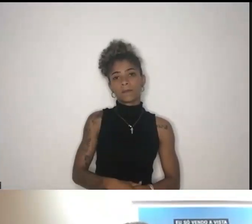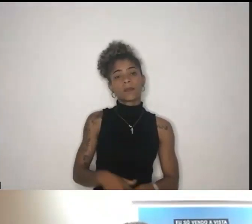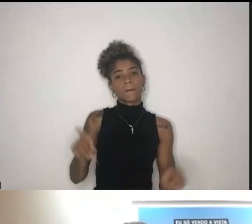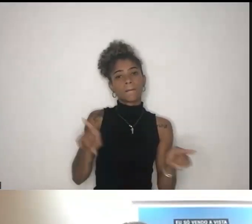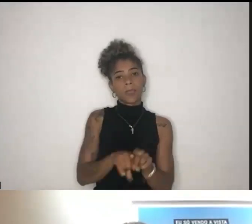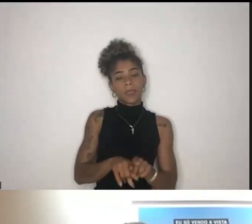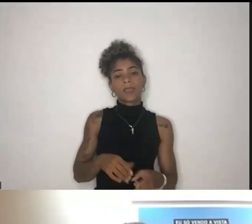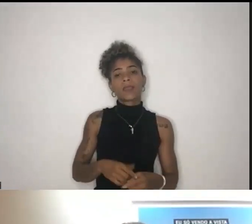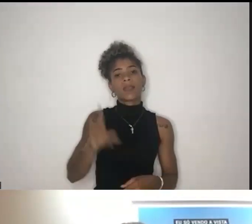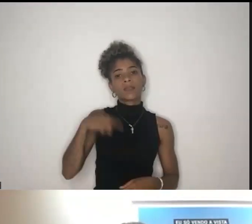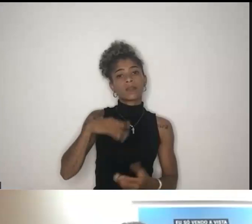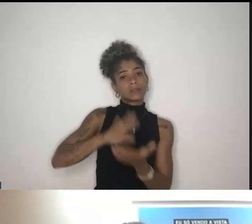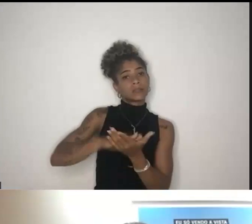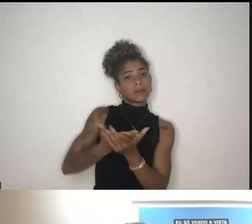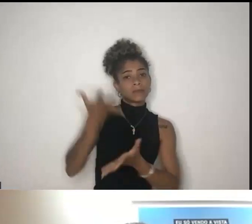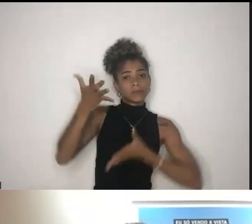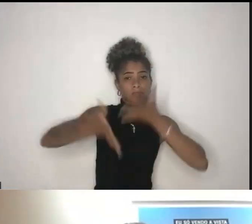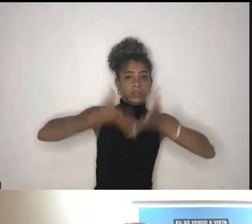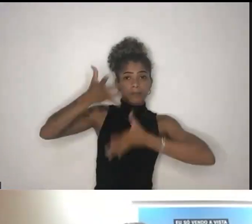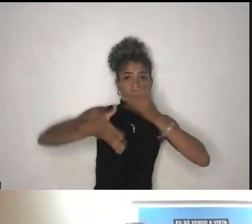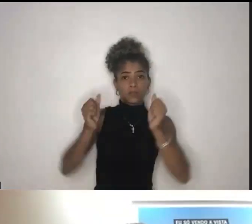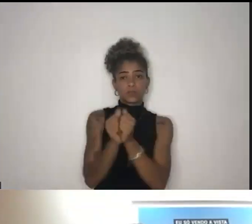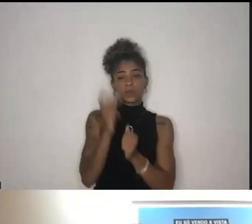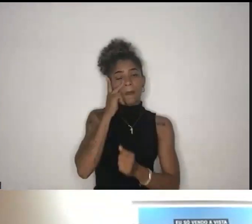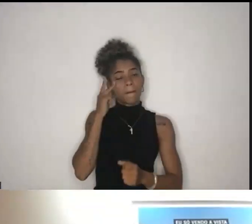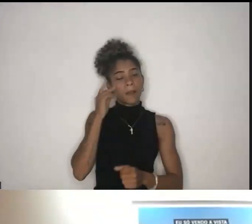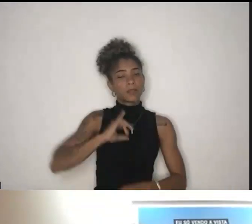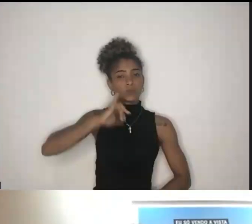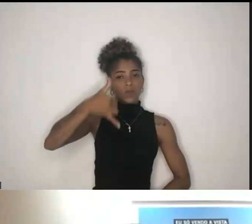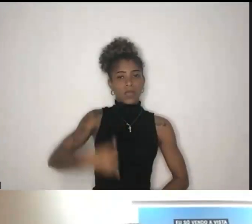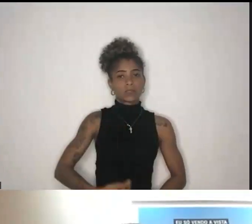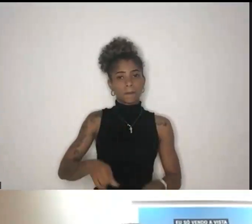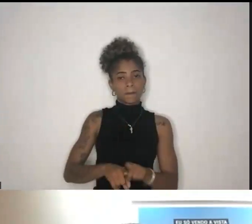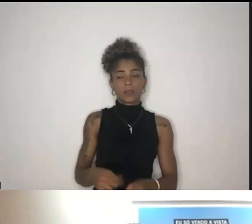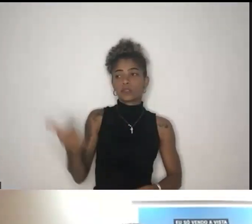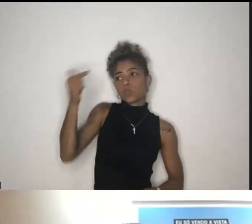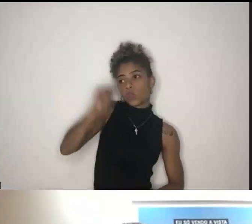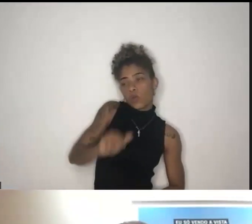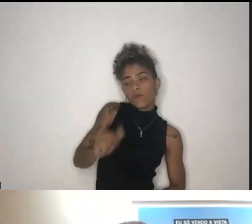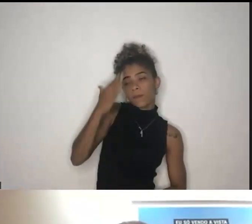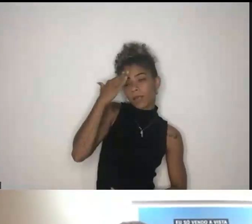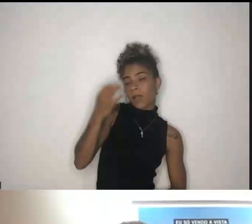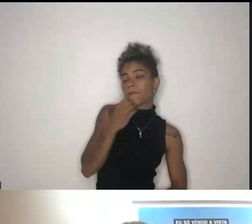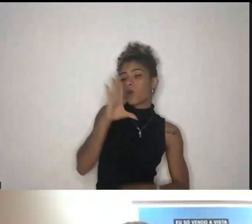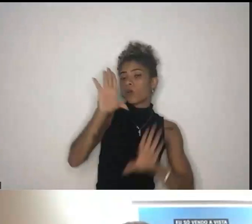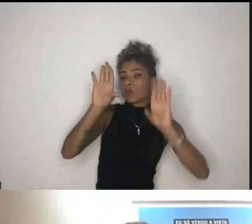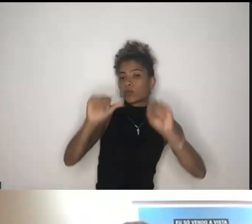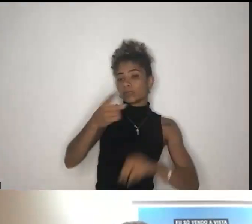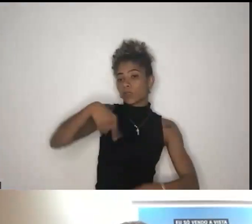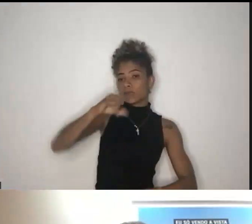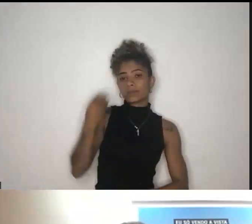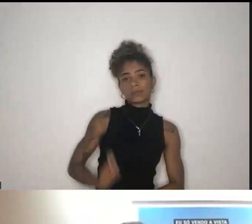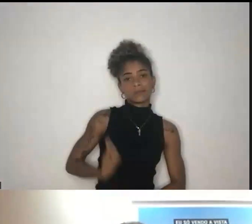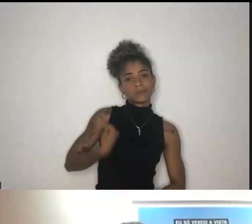ling nossos intérpretes de libras Camila Andrei mais uma vez Batman uma boa noite todo mundo que tá aqui